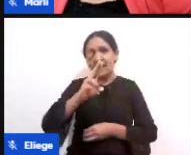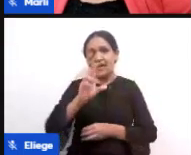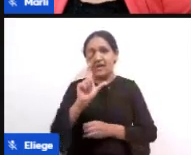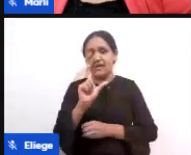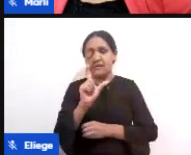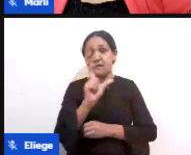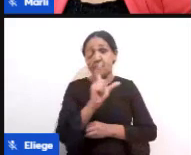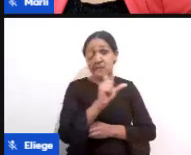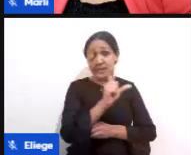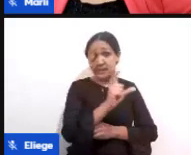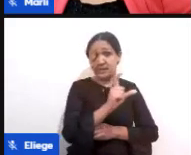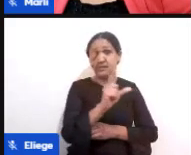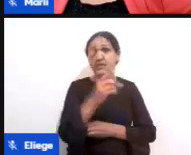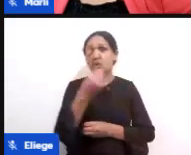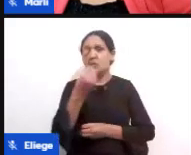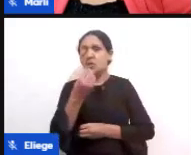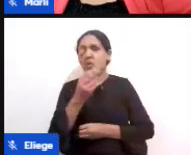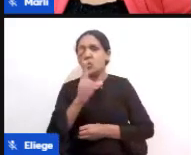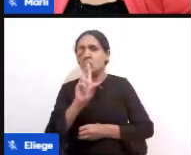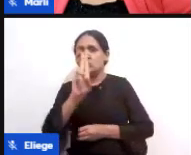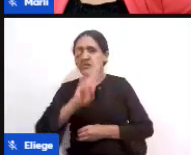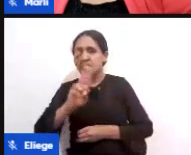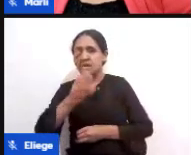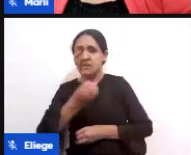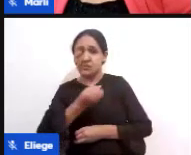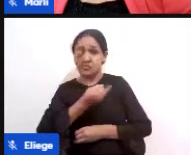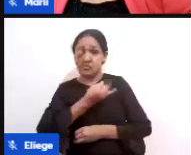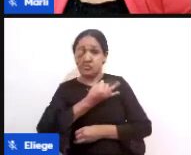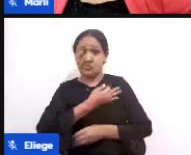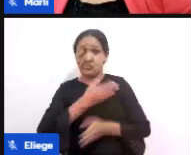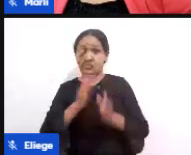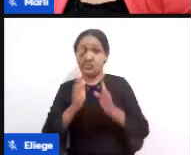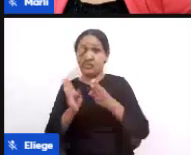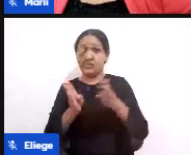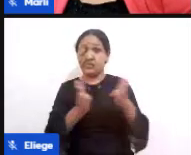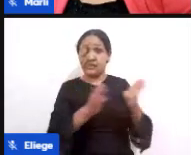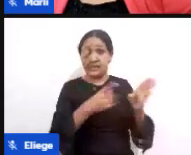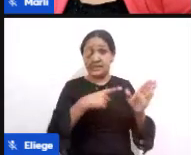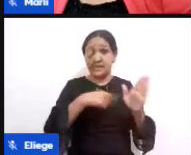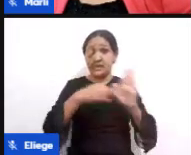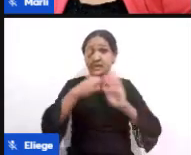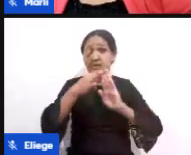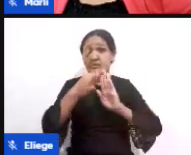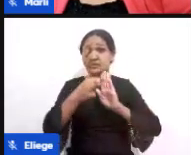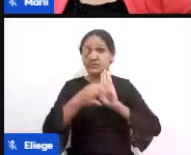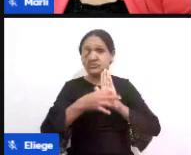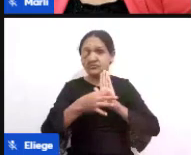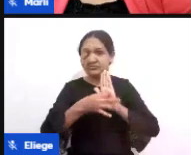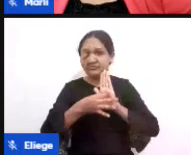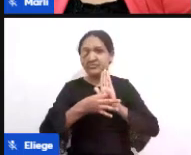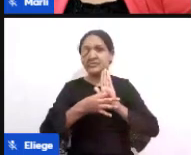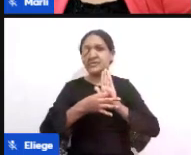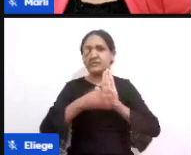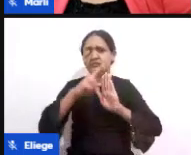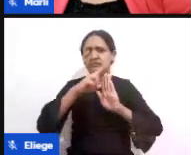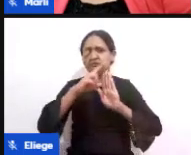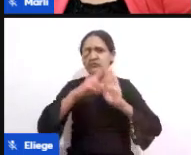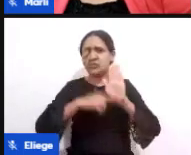sequência numérica. Então, aí a gente colocou uma sugestão também de roteiro, aonde ele poderá